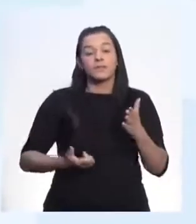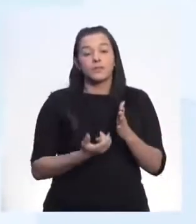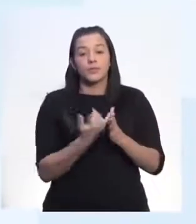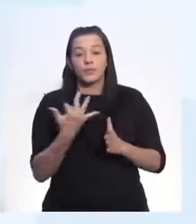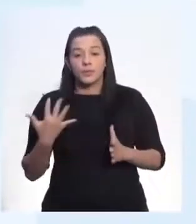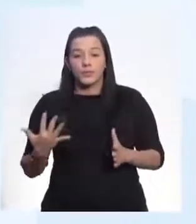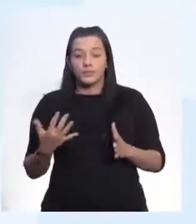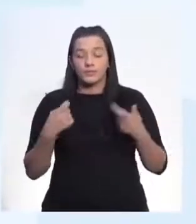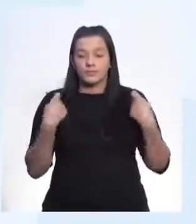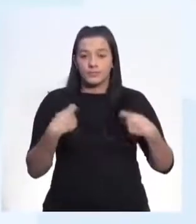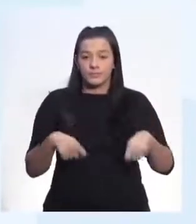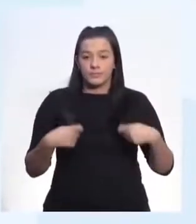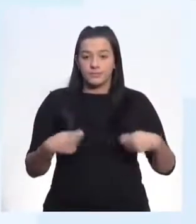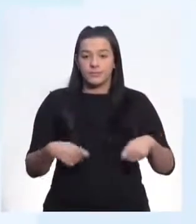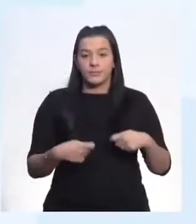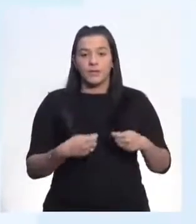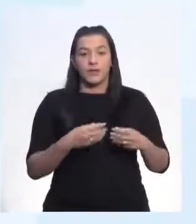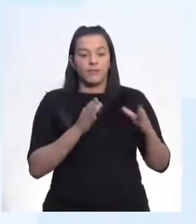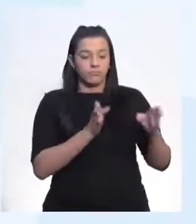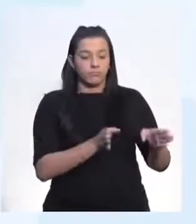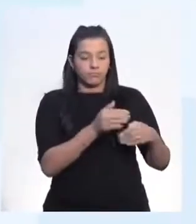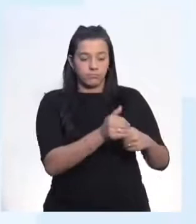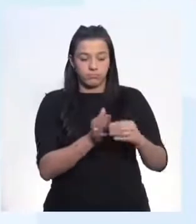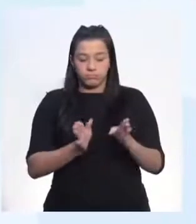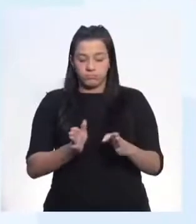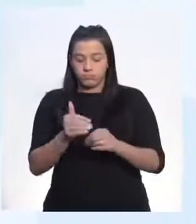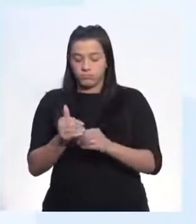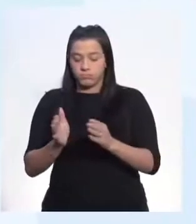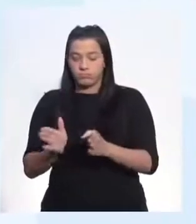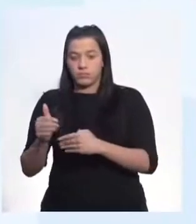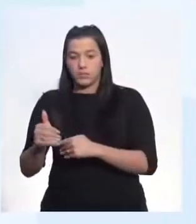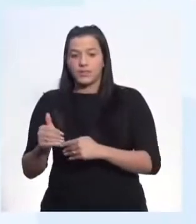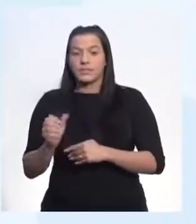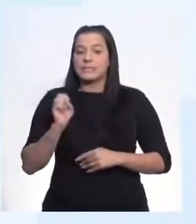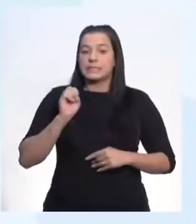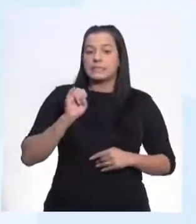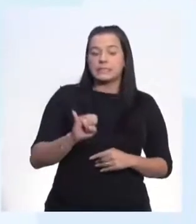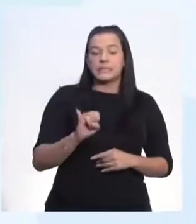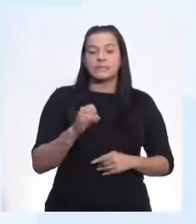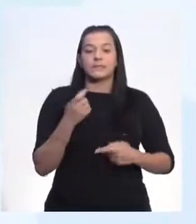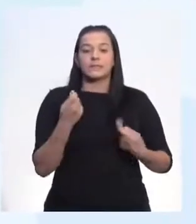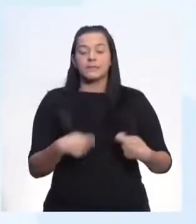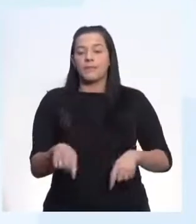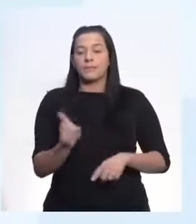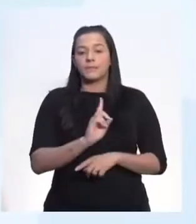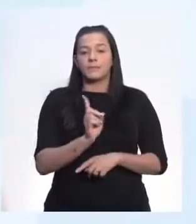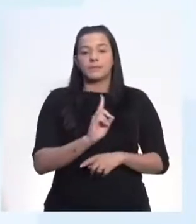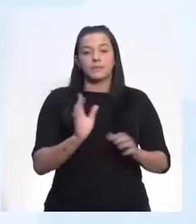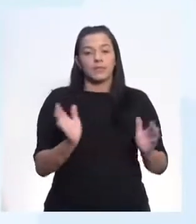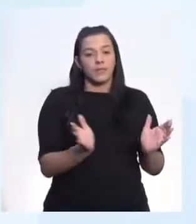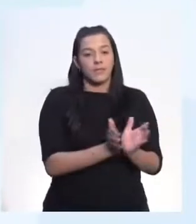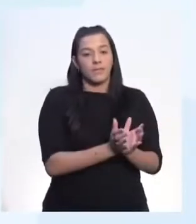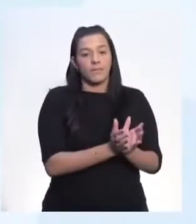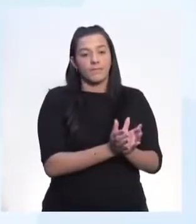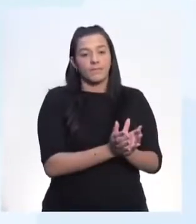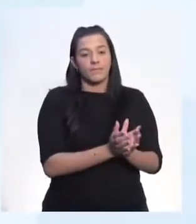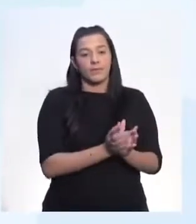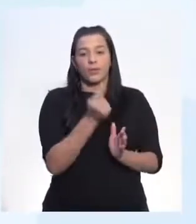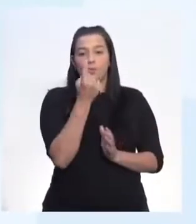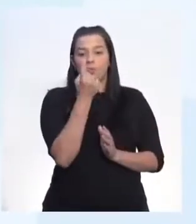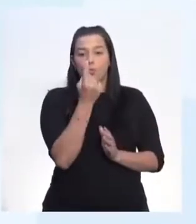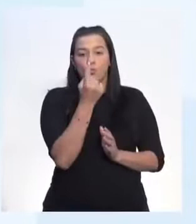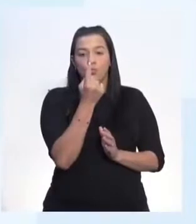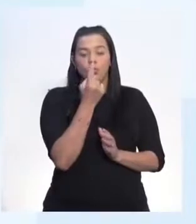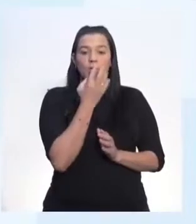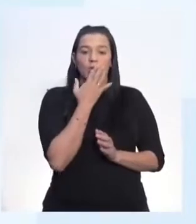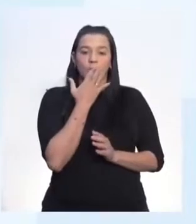formados esses pacotes se não são desejáveis grupos que contenham camisetas de uma